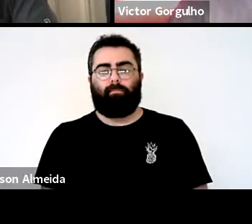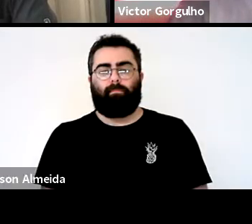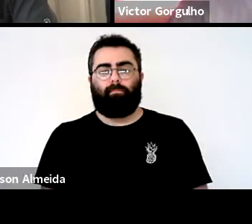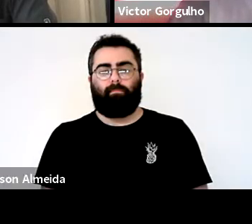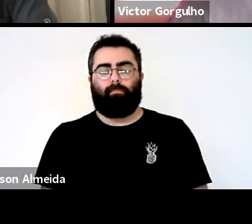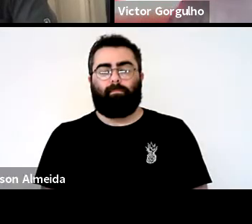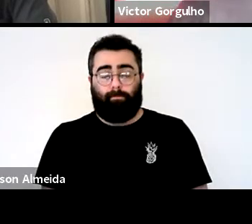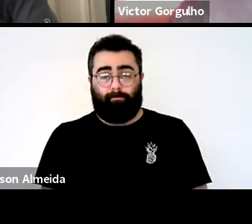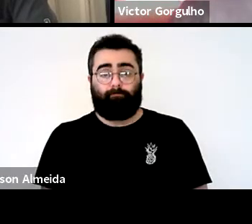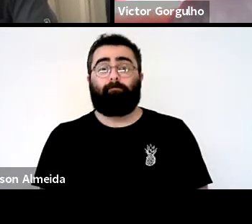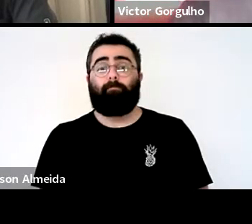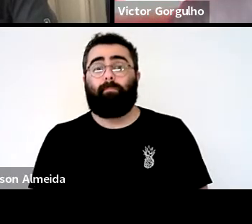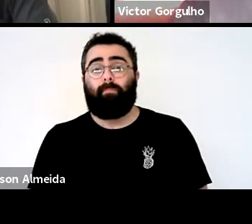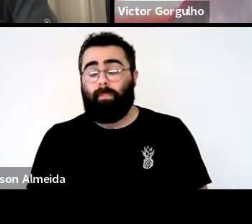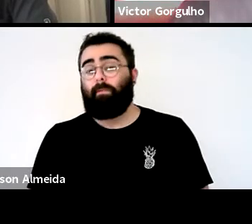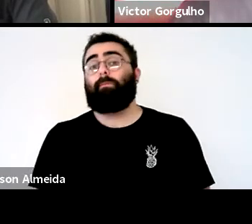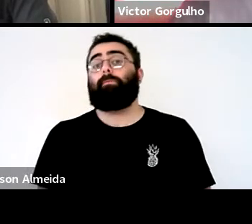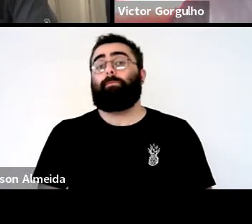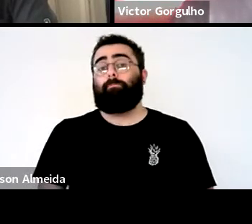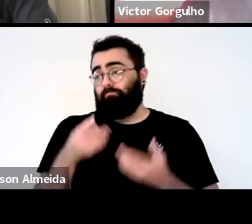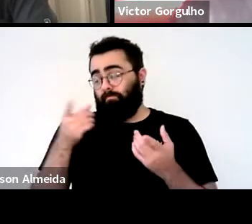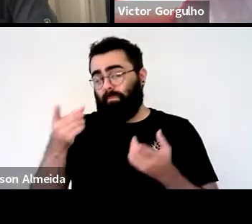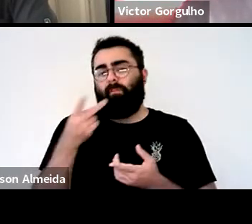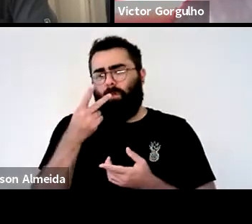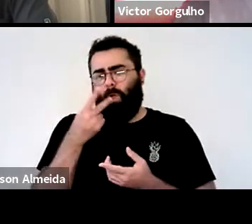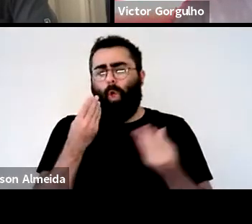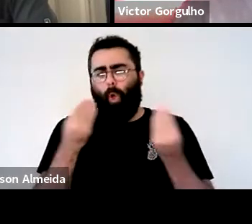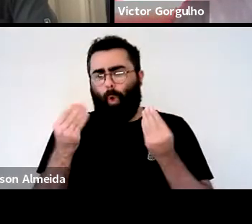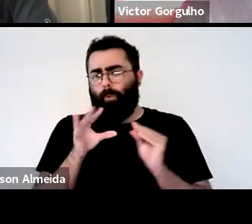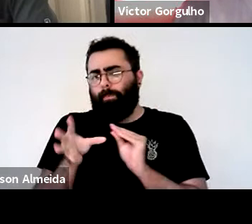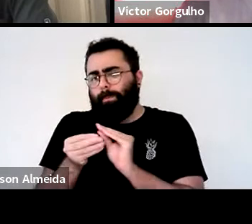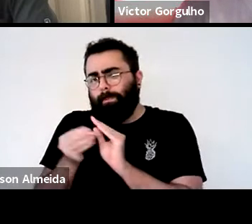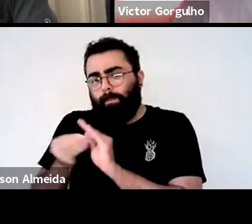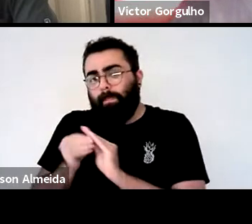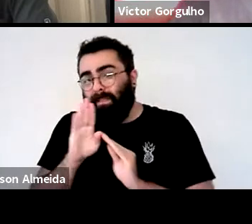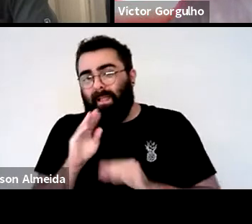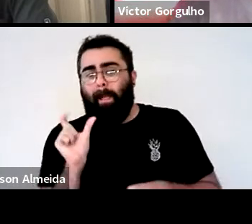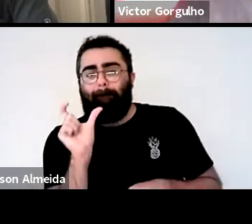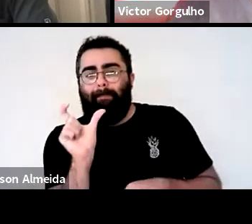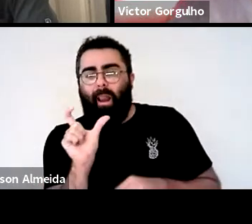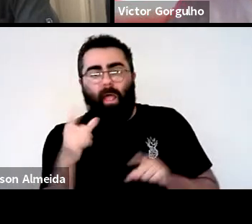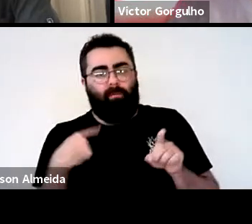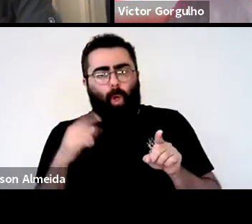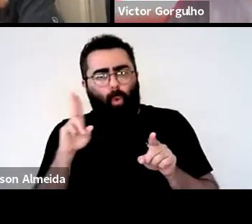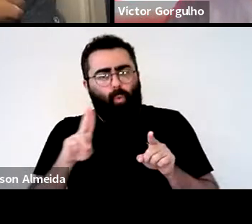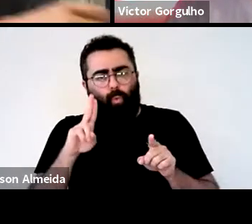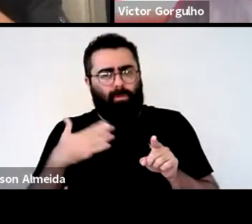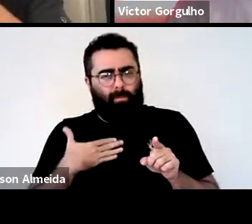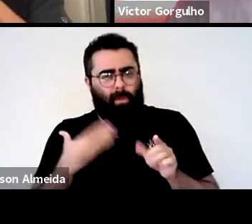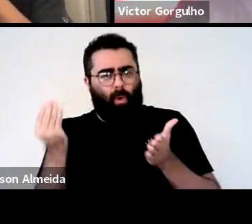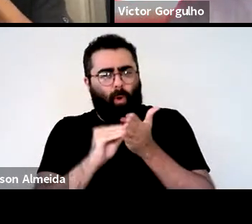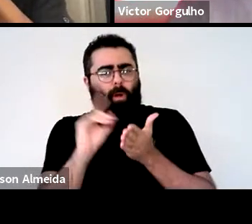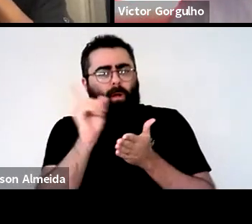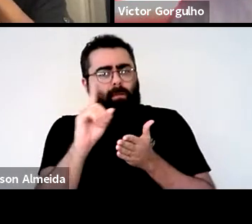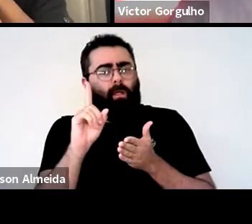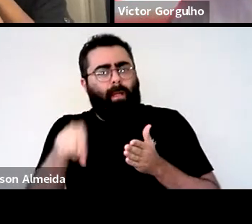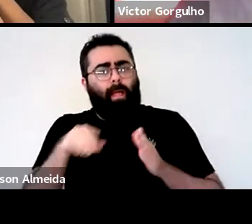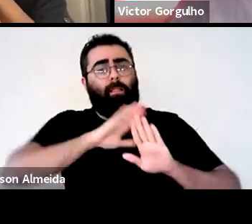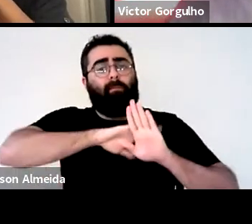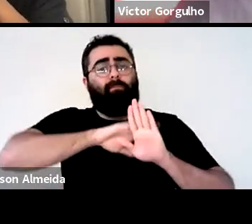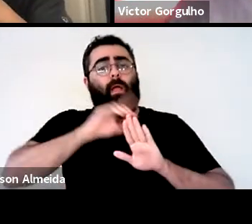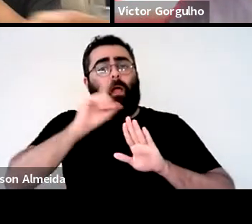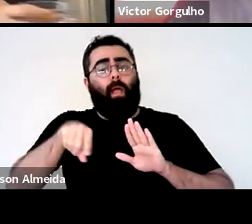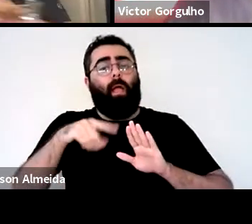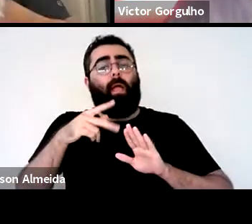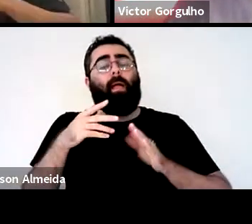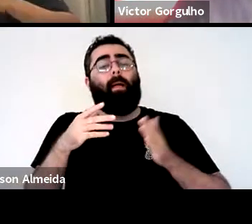A gente quase não falou do repertório, né, mas tem uma palavra que a gente usa, e ela quase não apareceu aqui, mas para mim ela está sempre como pano de fundo, que é a palavra autodefesa, que é a